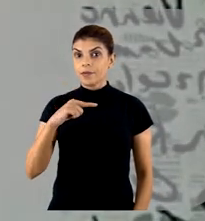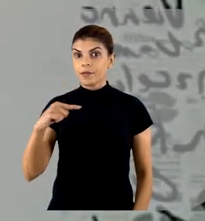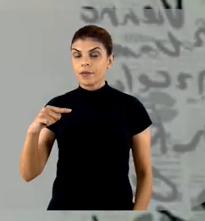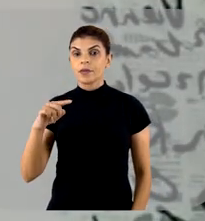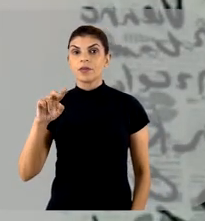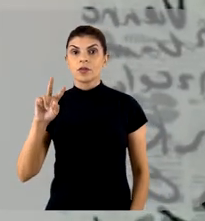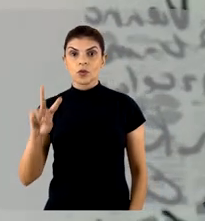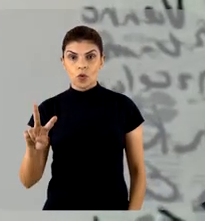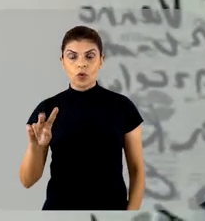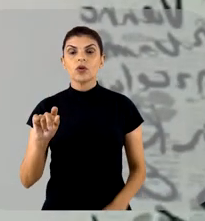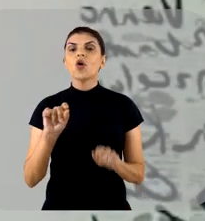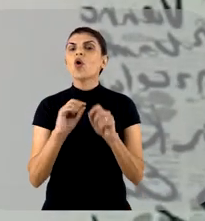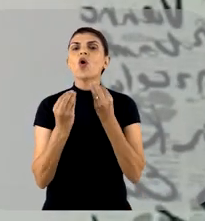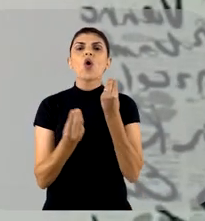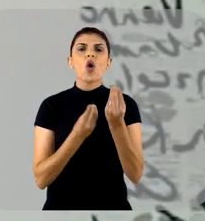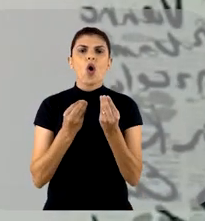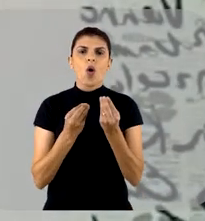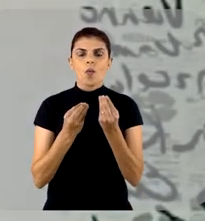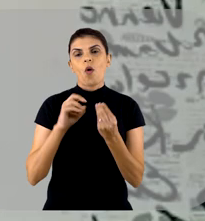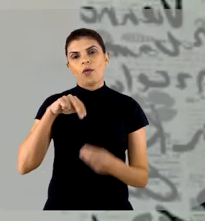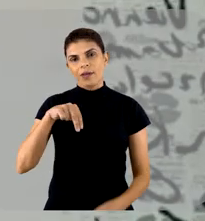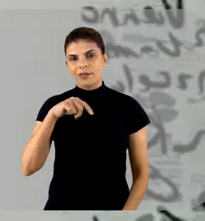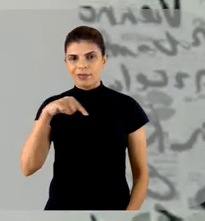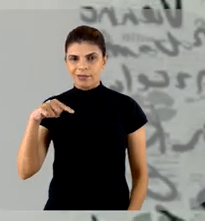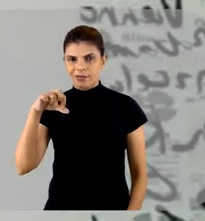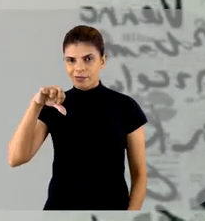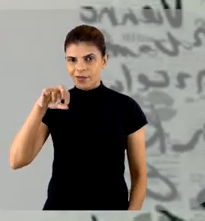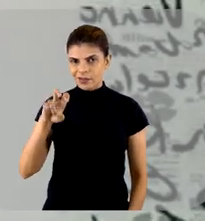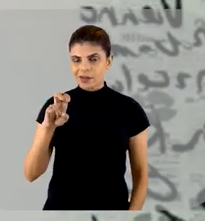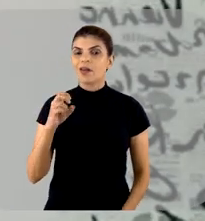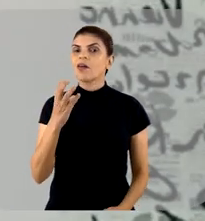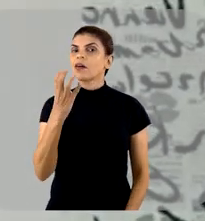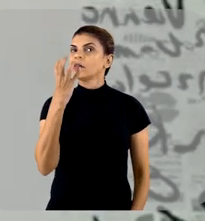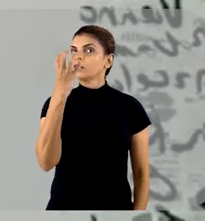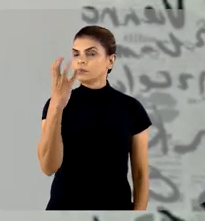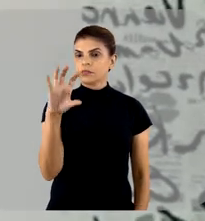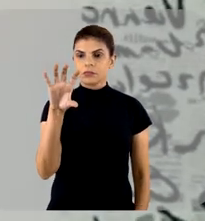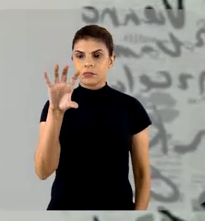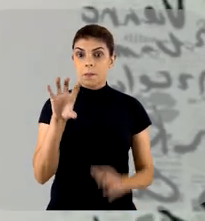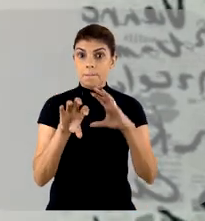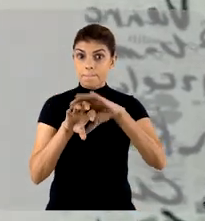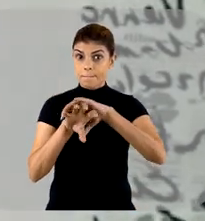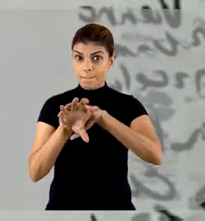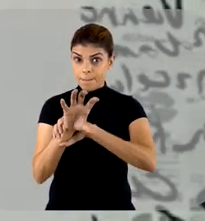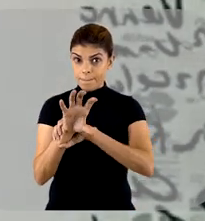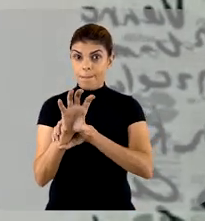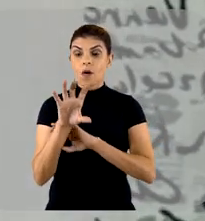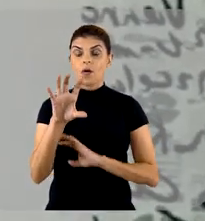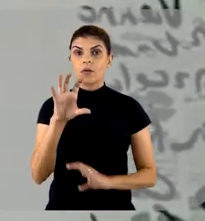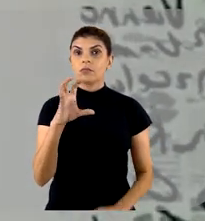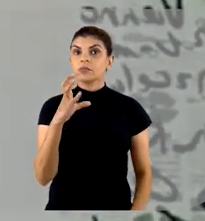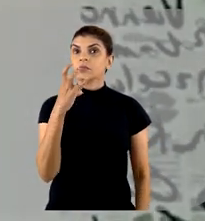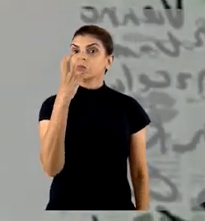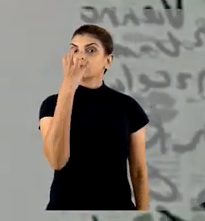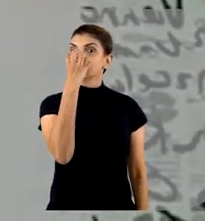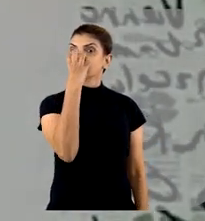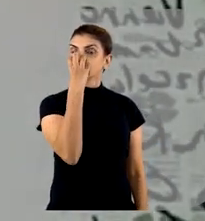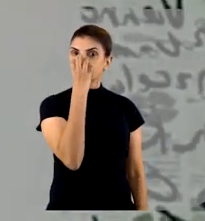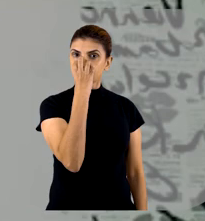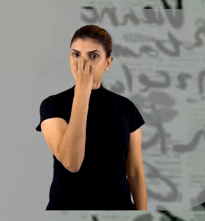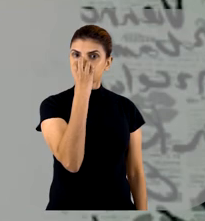o procedimento de inserção desta máscara é posicioná-la em suas mãos e trazê-la